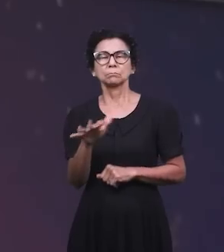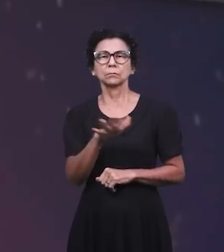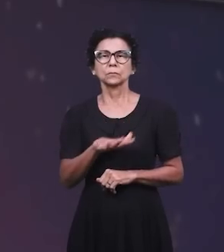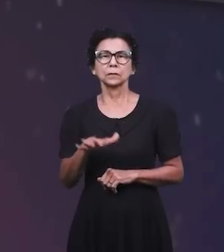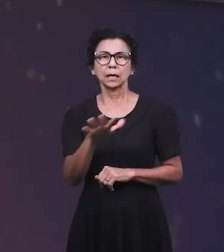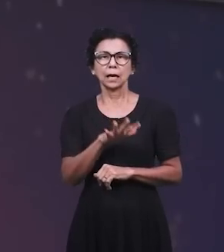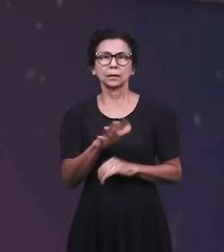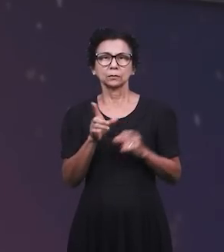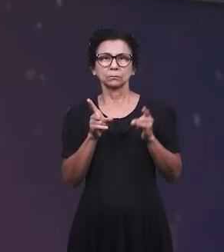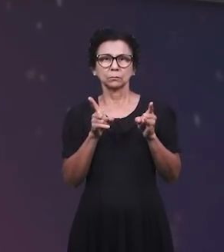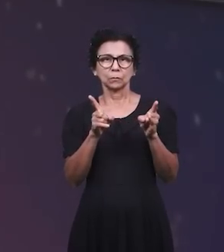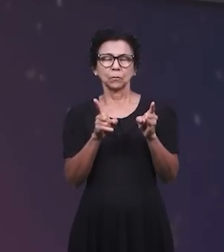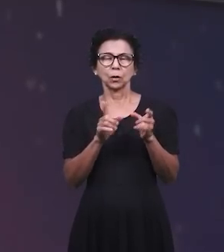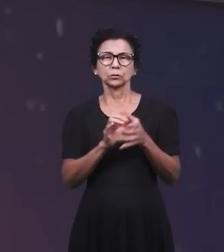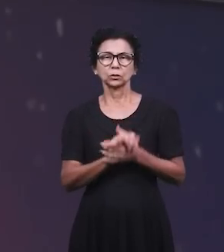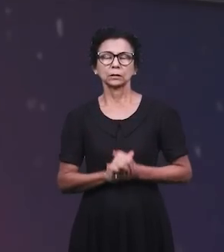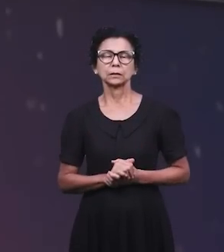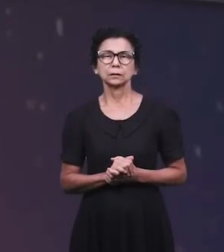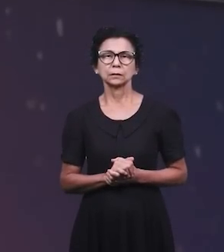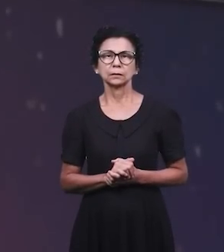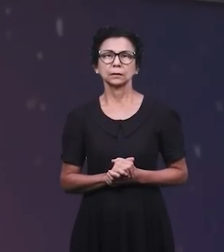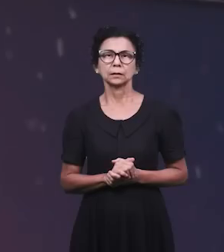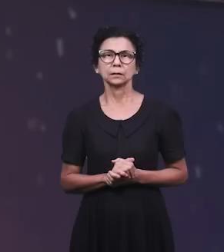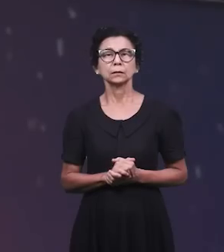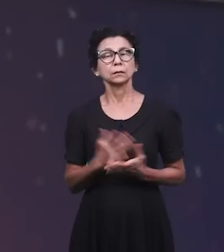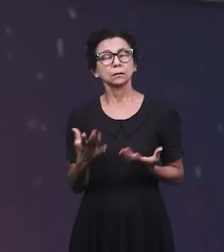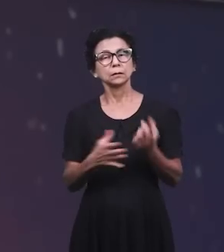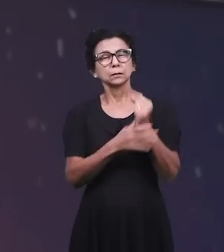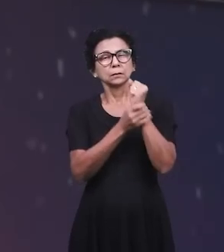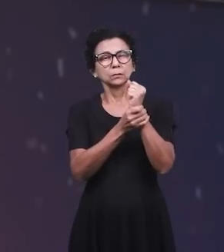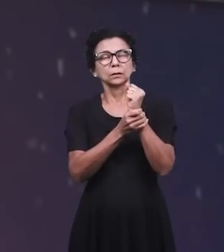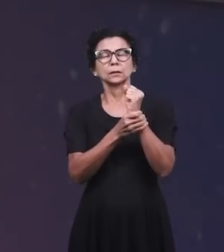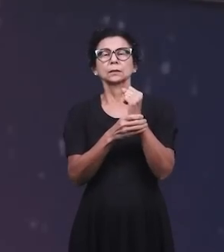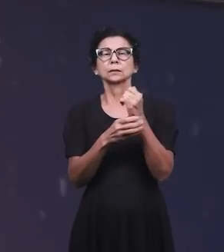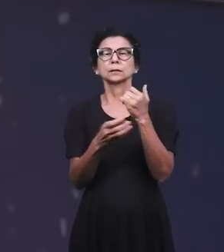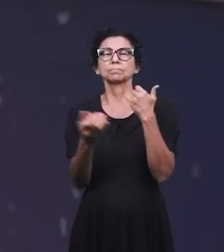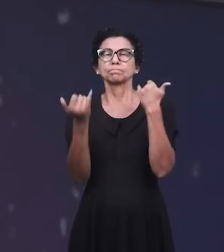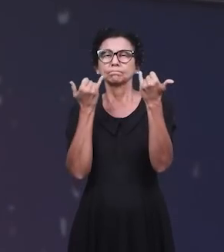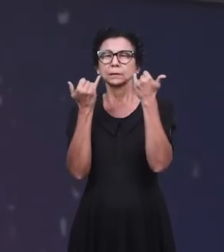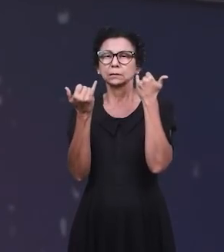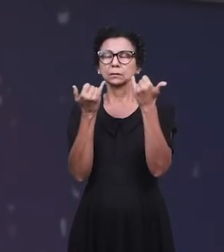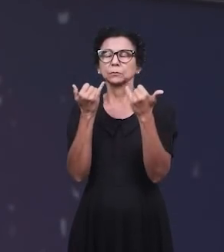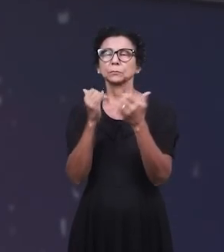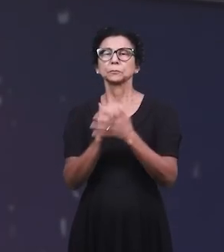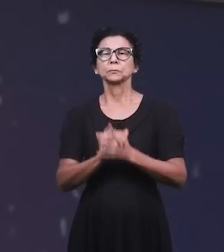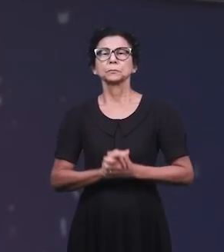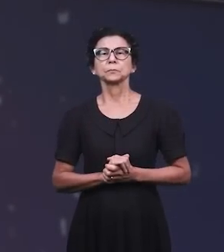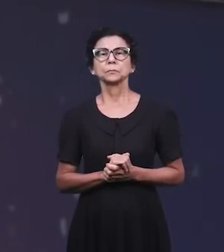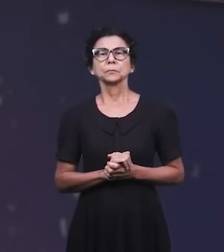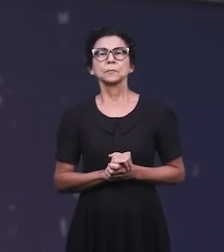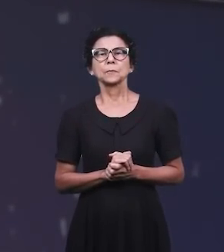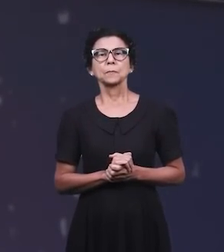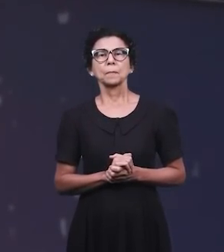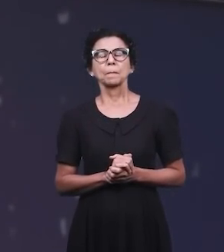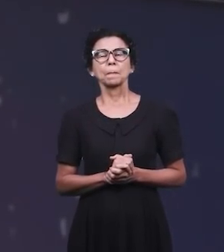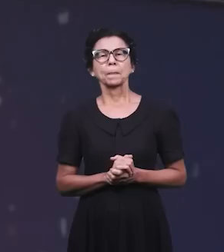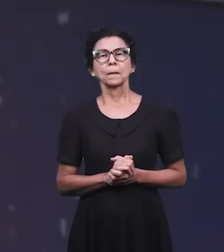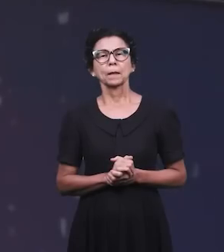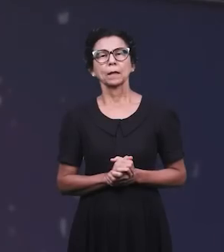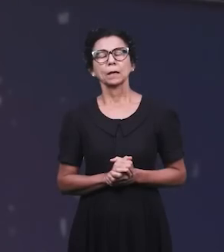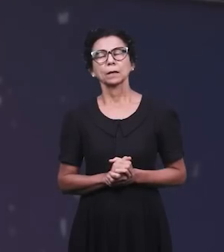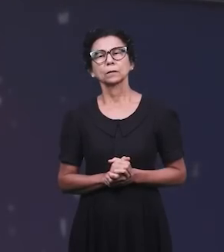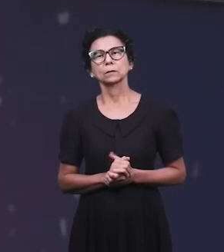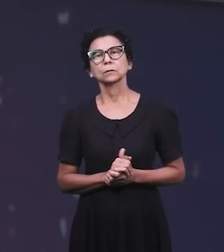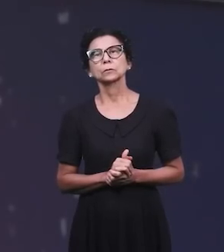ou seja, segurança da informação também podemos dizer assim, que quando você